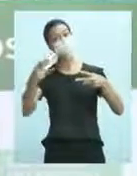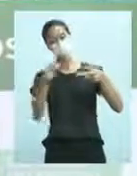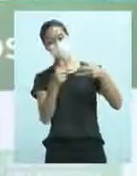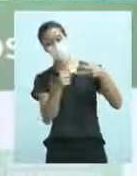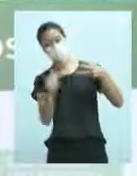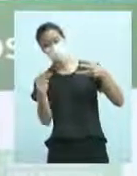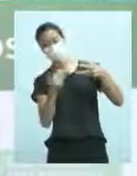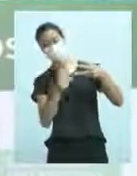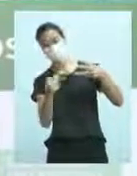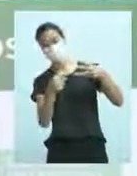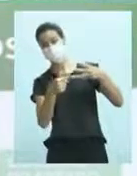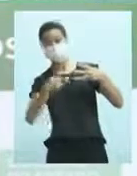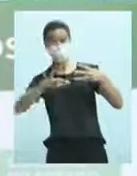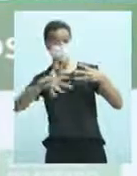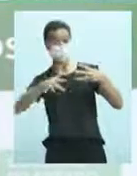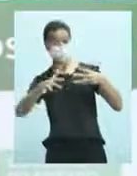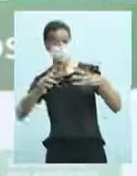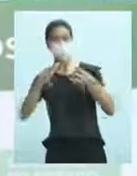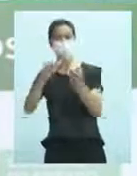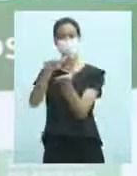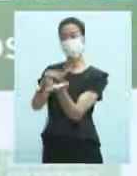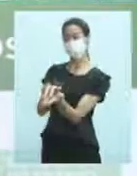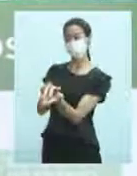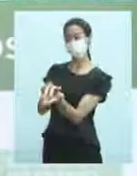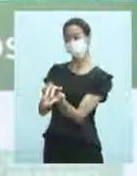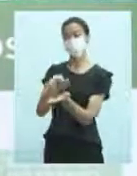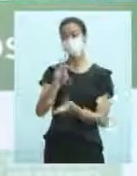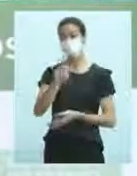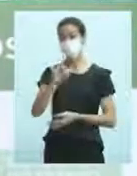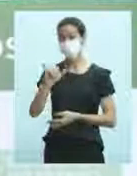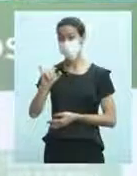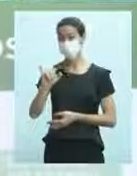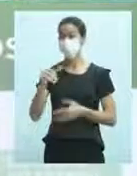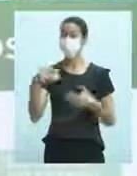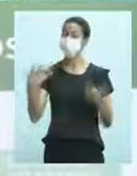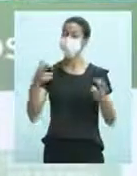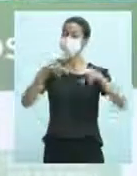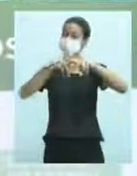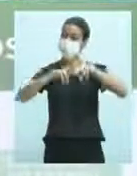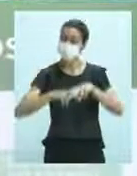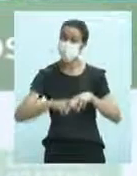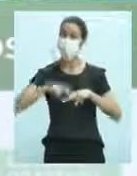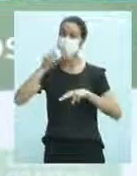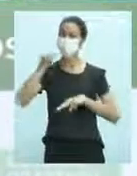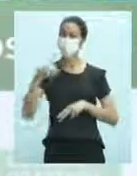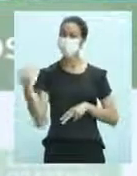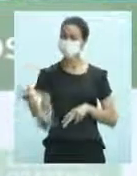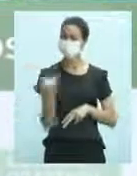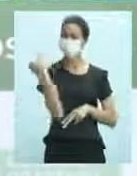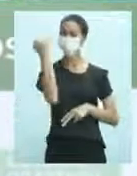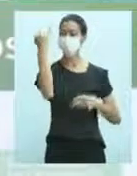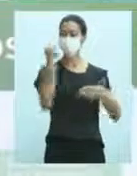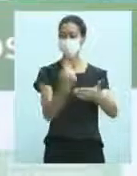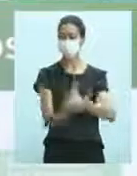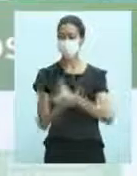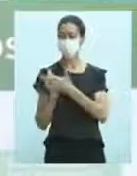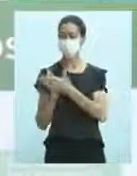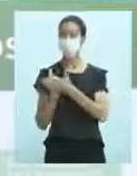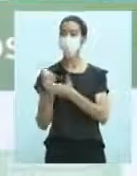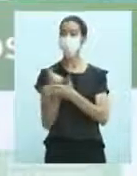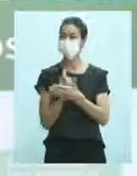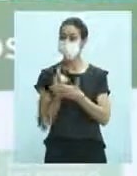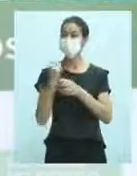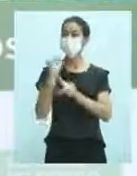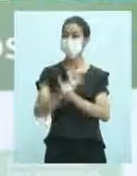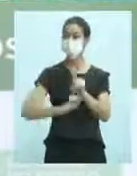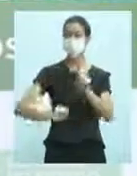é importante a a manutenção do isolamento social porque ainda no mato grosso